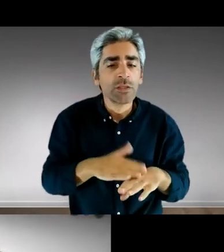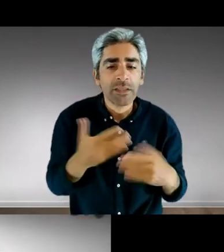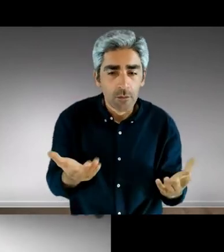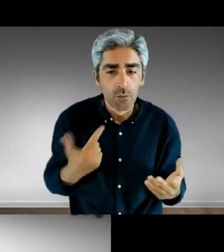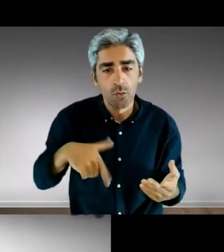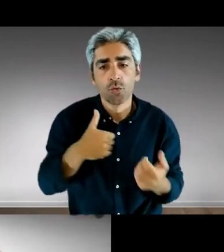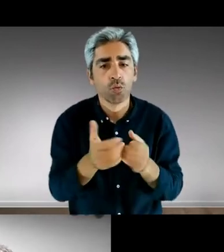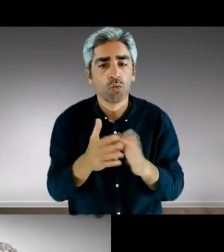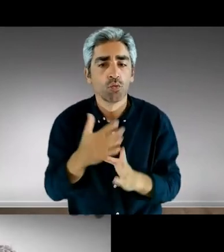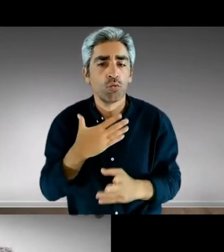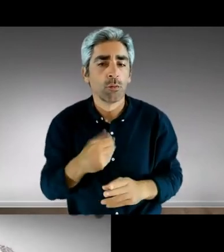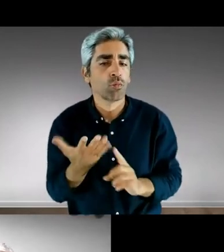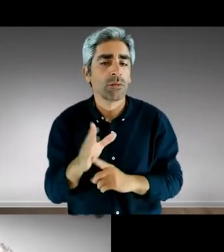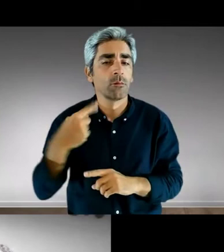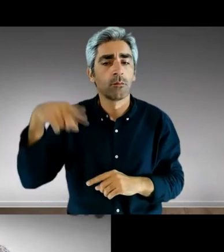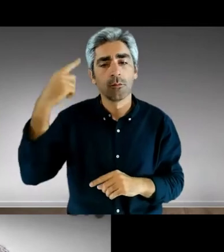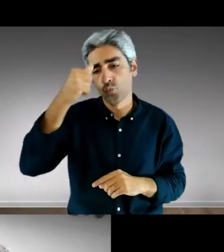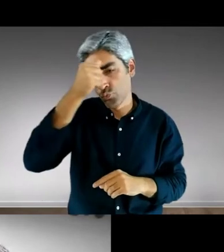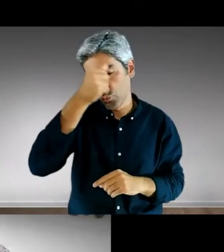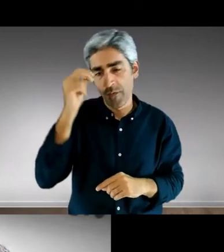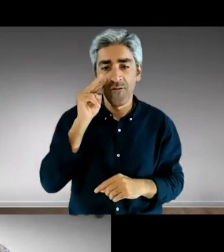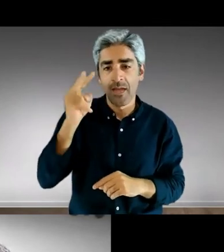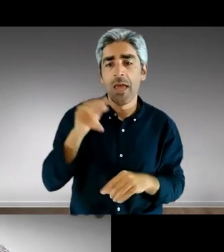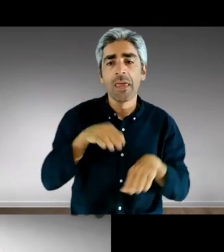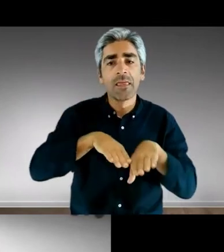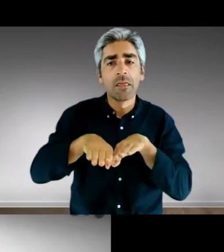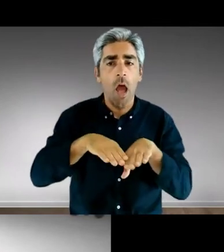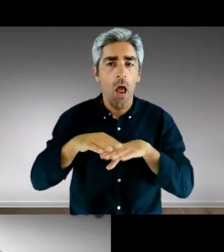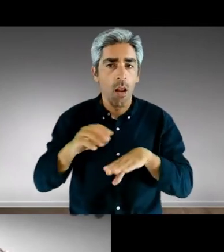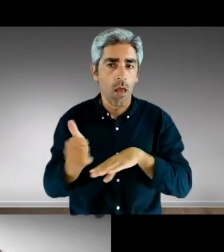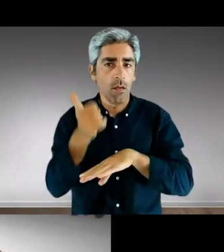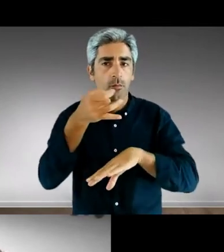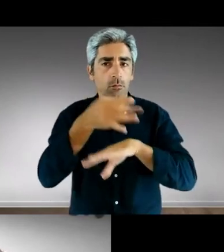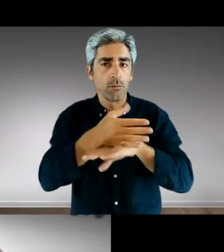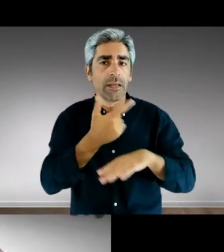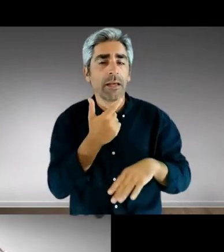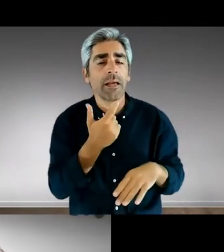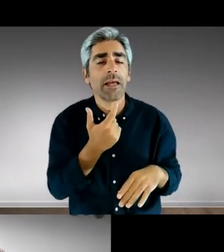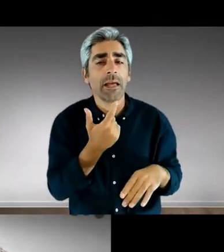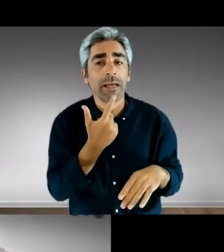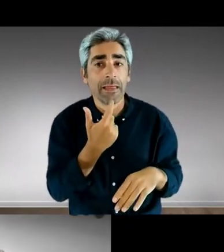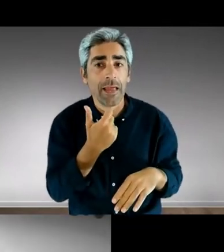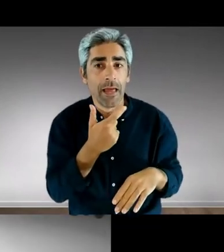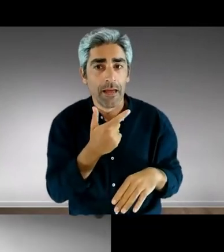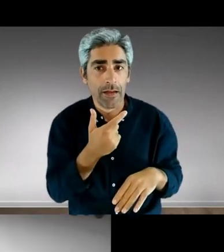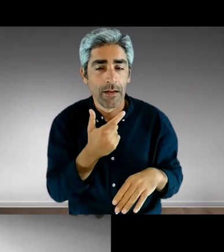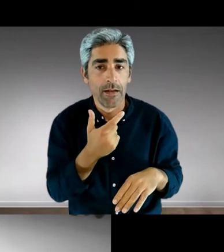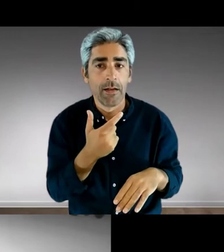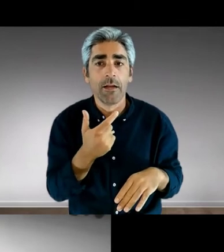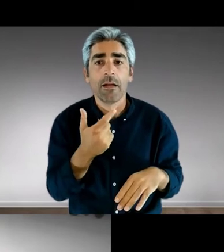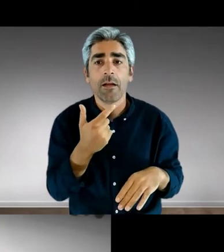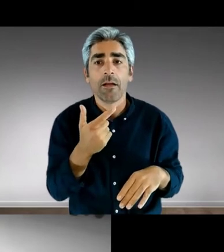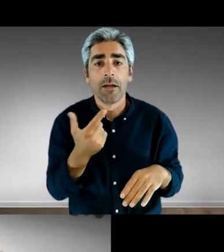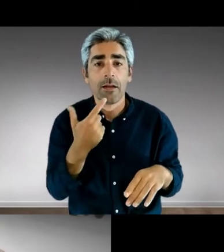gostamos, por exemplo, ainda no passado domingo, de ver a Itália a festejar contra a Inglaterra, não sei se estava toda a gente a torcer pela Itália ou não, mas depois eles estão a